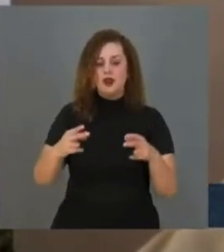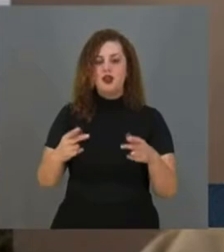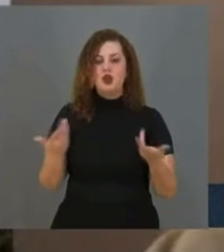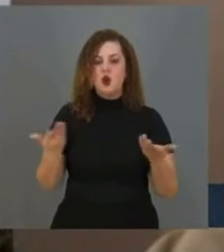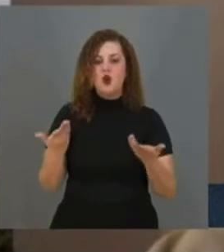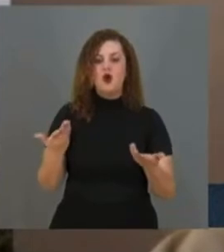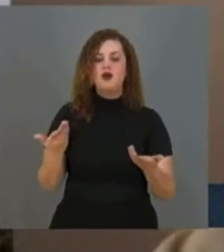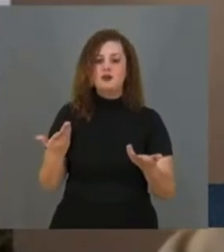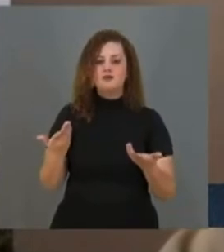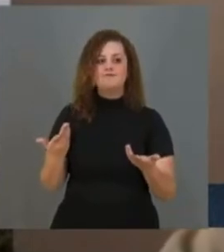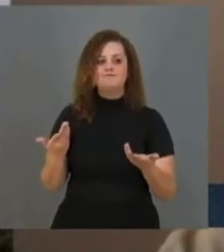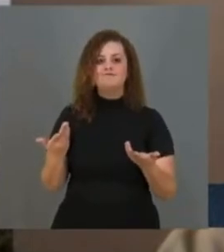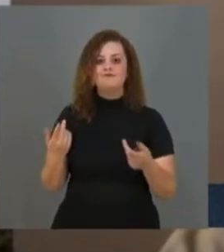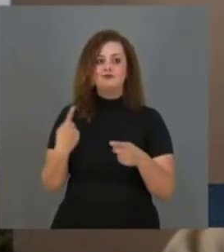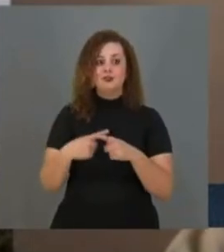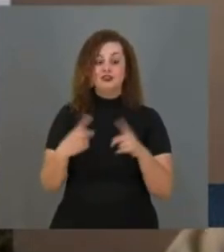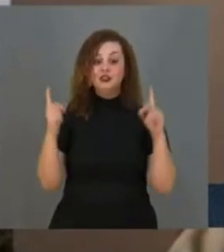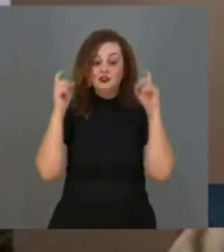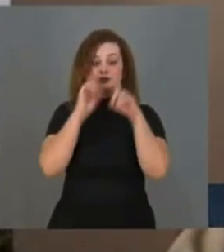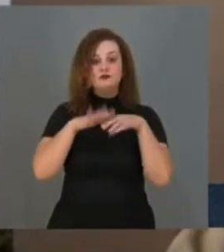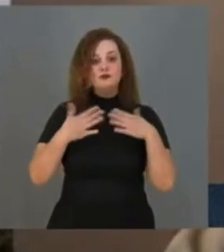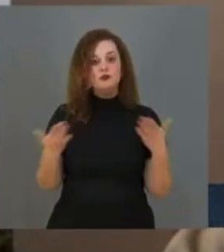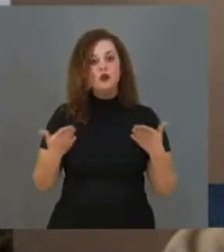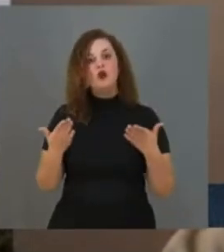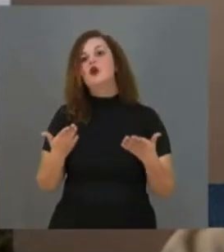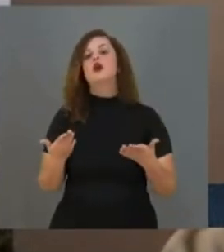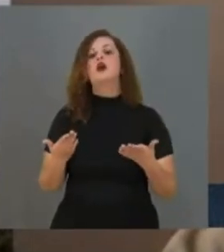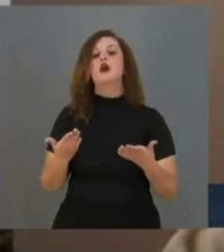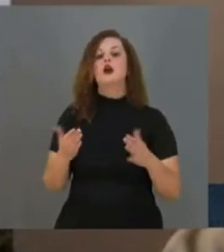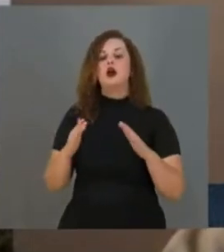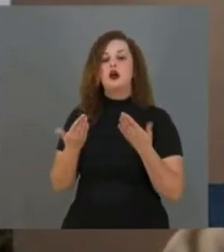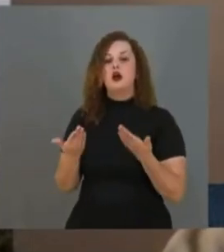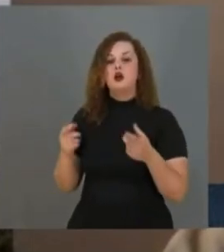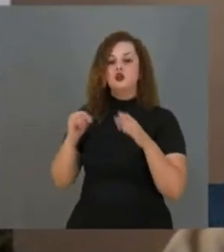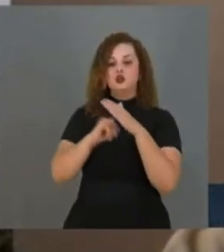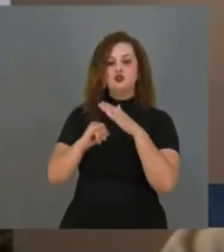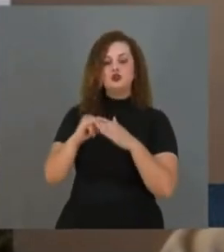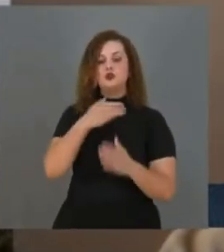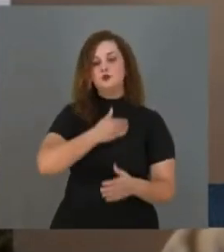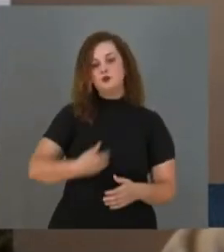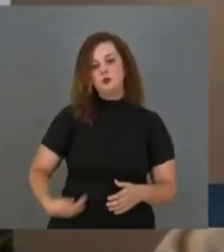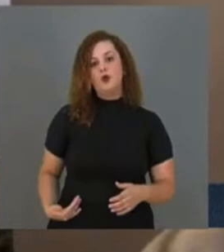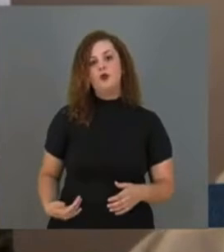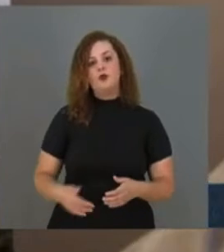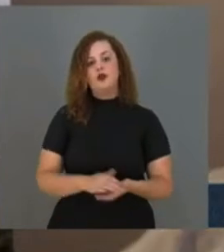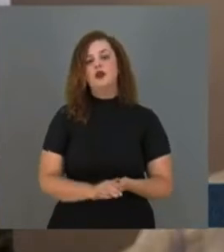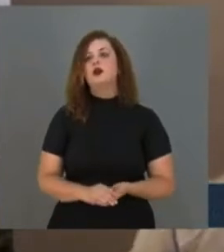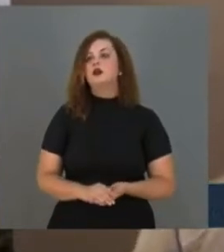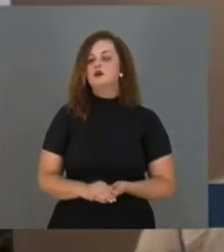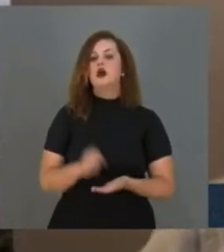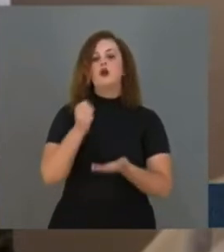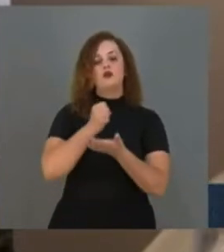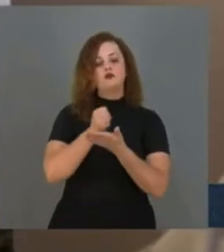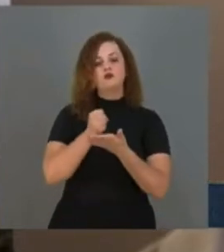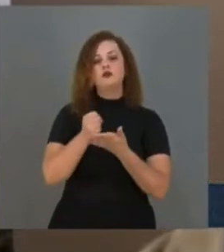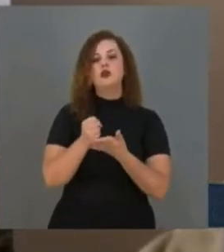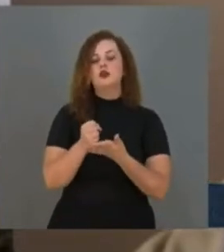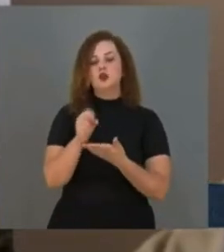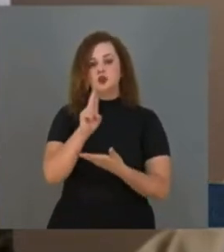dão conta. O consentimento das instituições públicas a contratos de uso de plataformas das Big